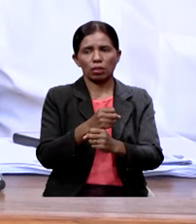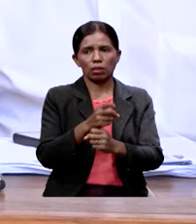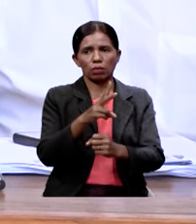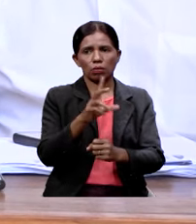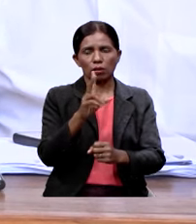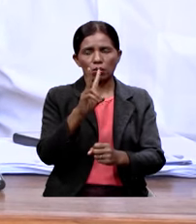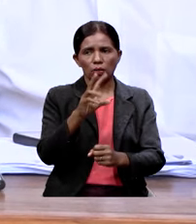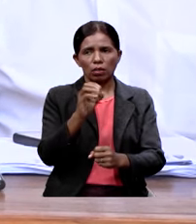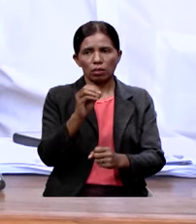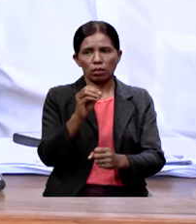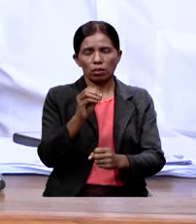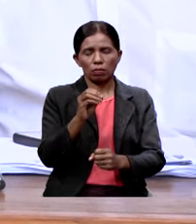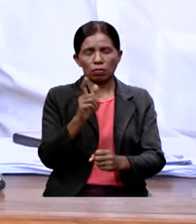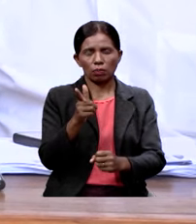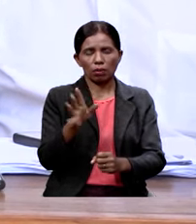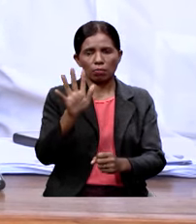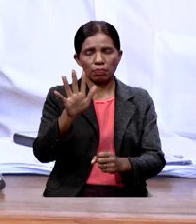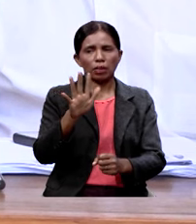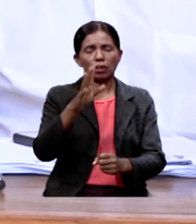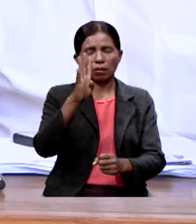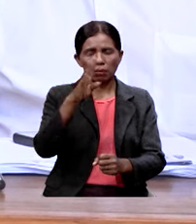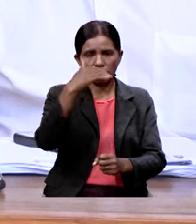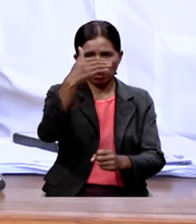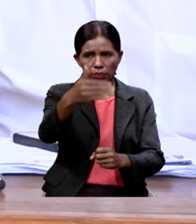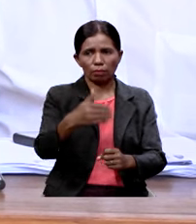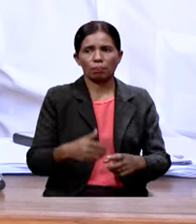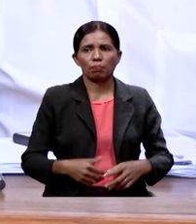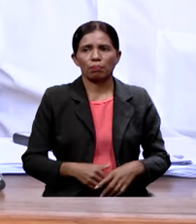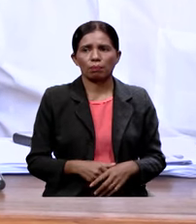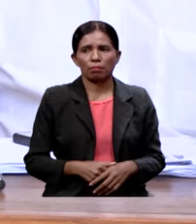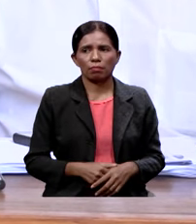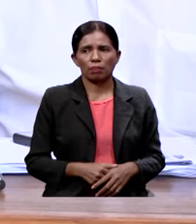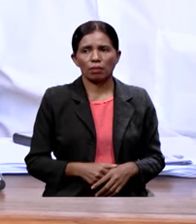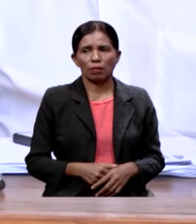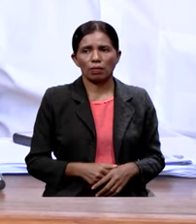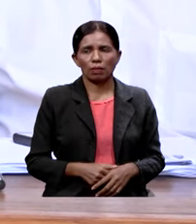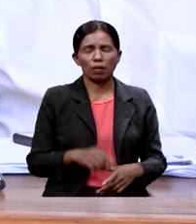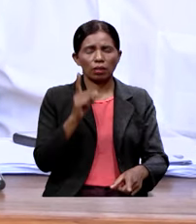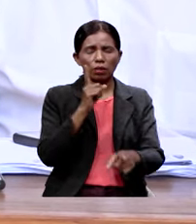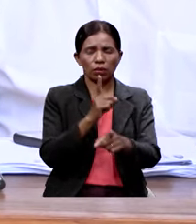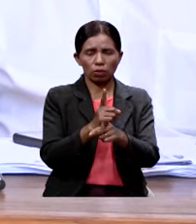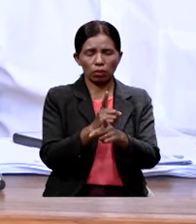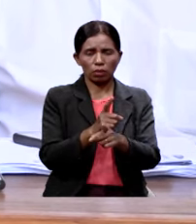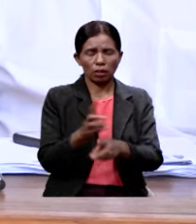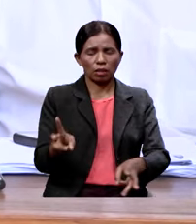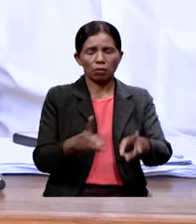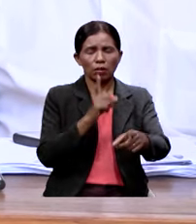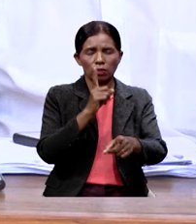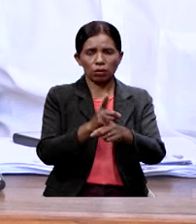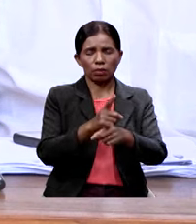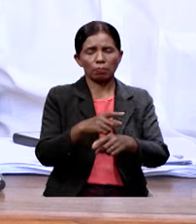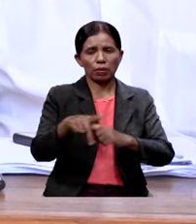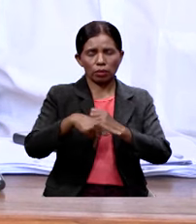24 de ou baoi nialara. Dala los liu a tu evita Fretilin e nia derrota